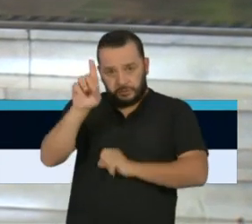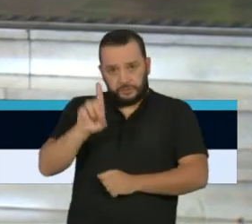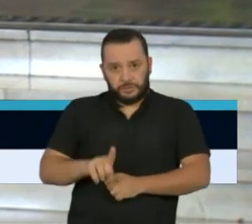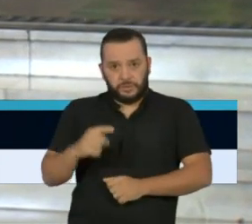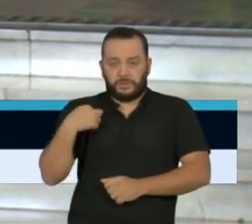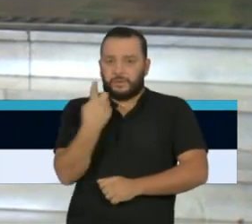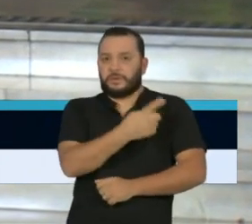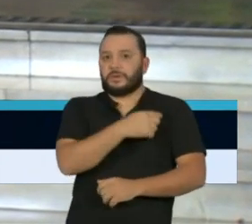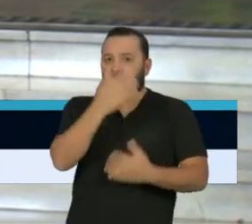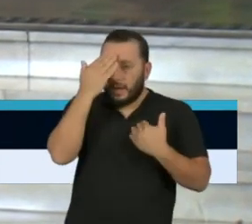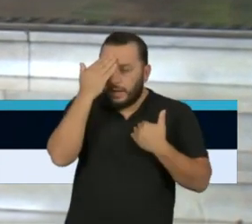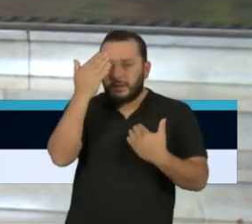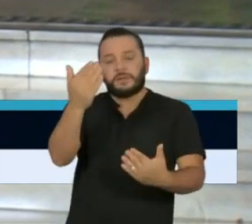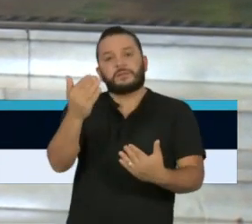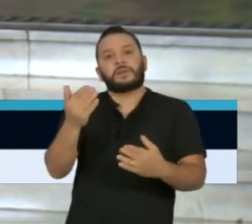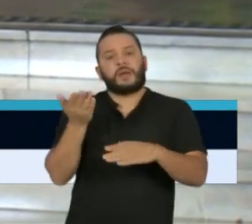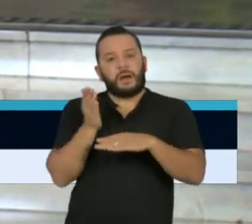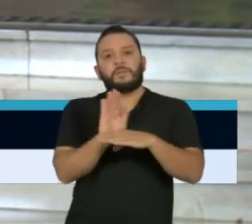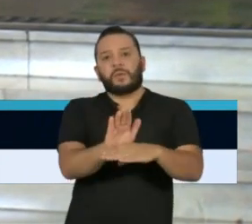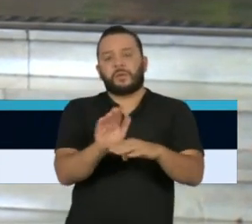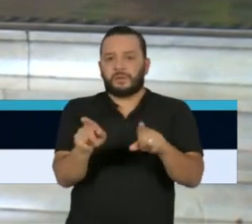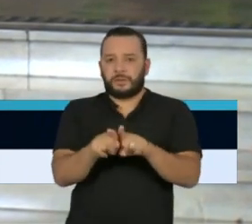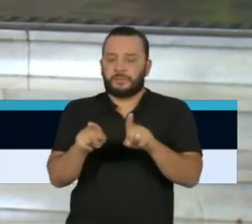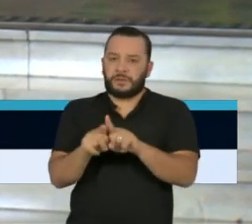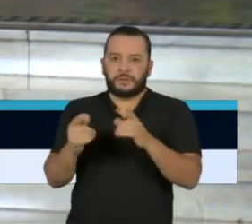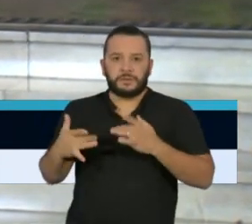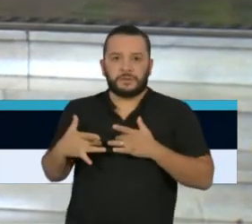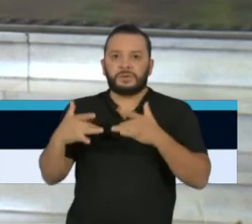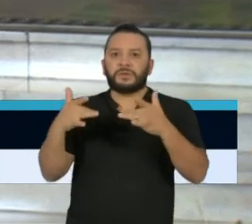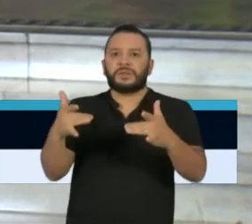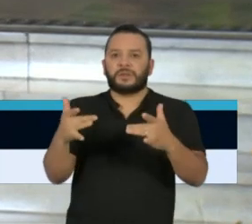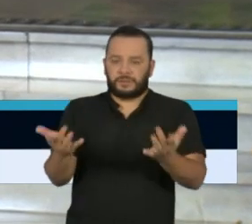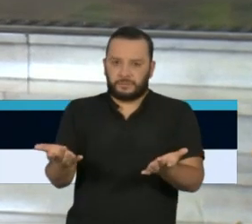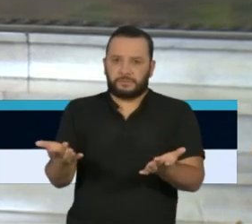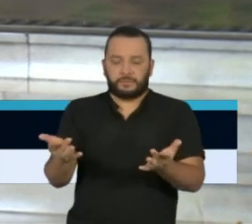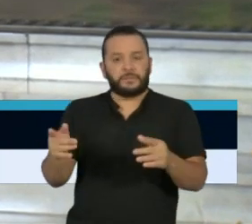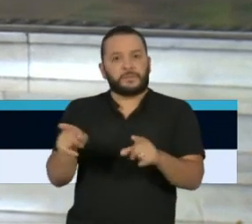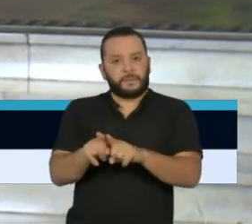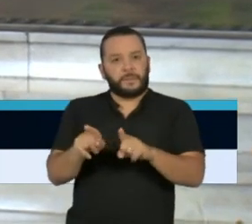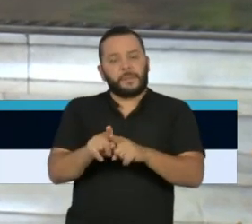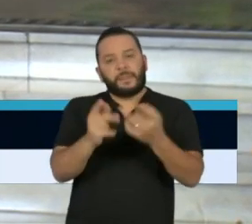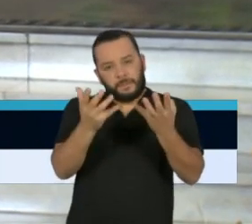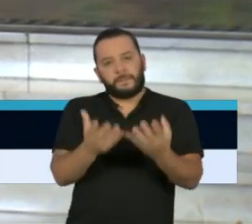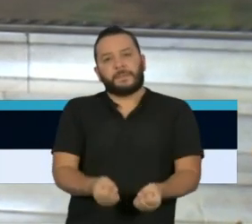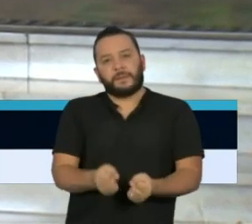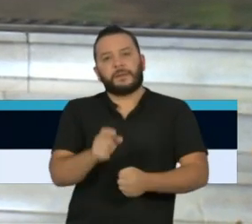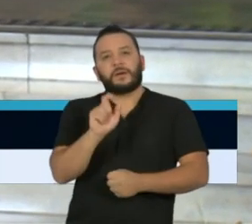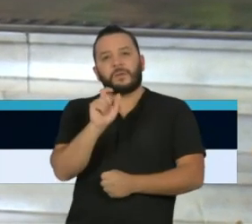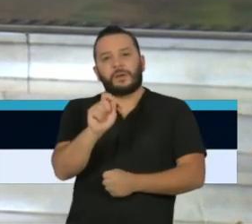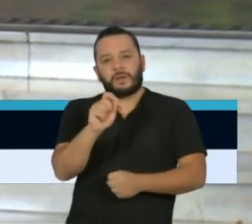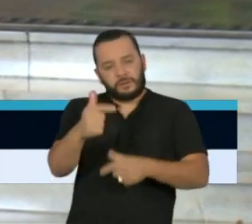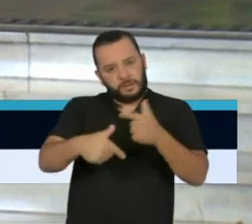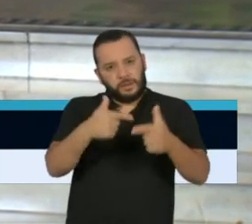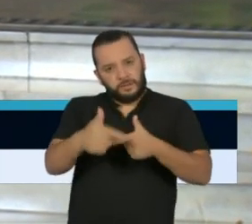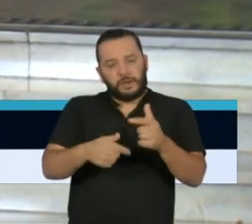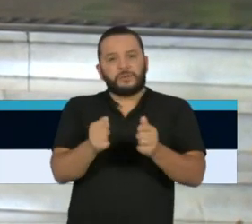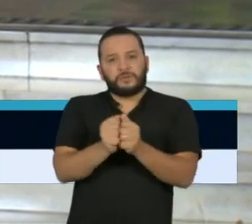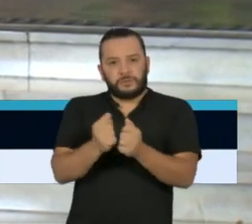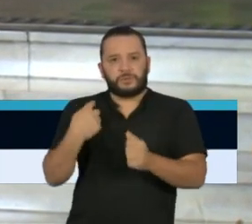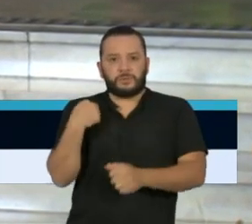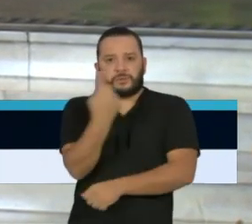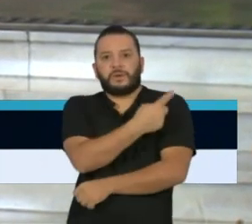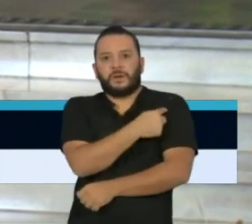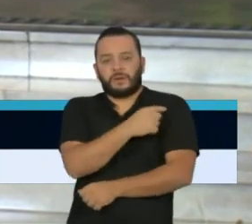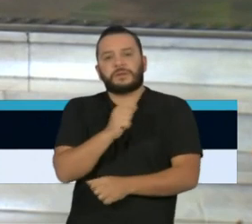nosso agradecimento pelo apoio, pela solidariedade, pela disposição de realizar esse trabalho, esse serviço de